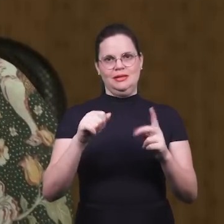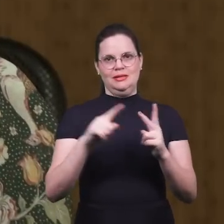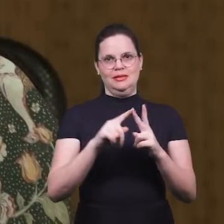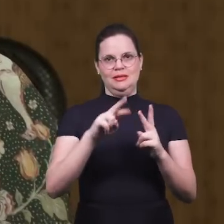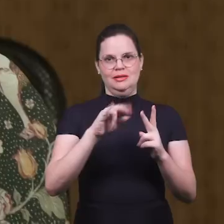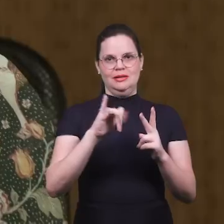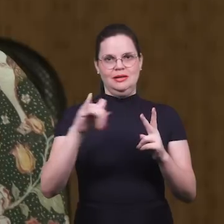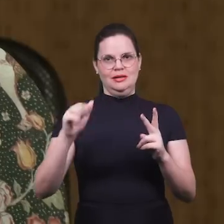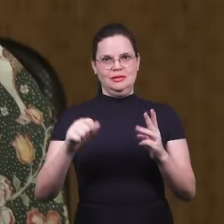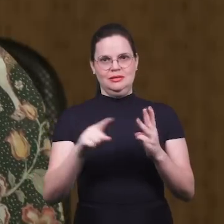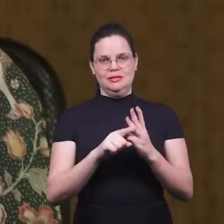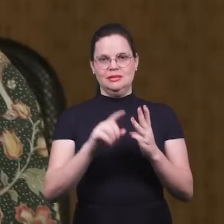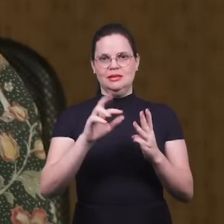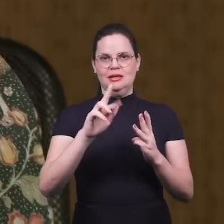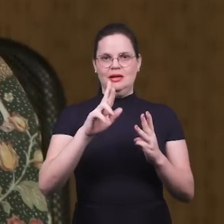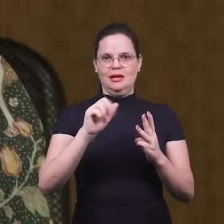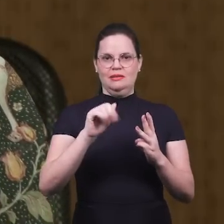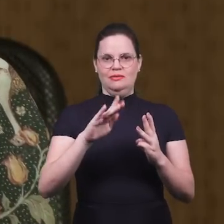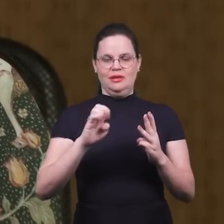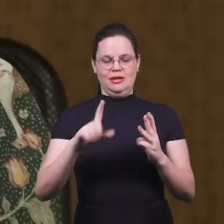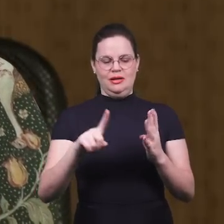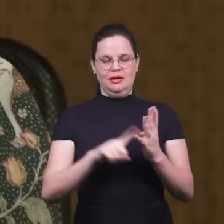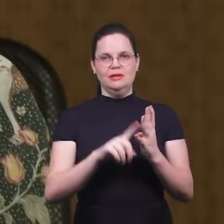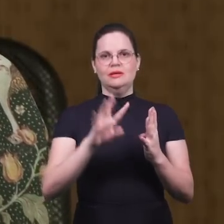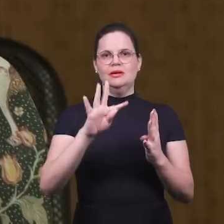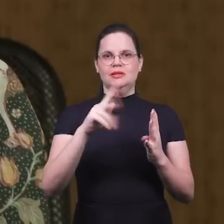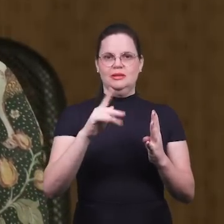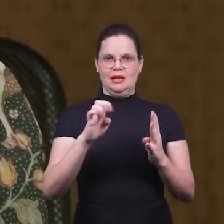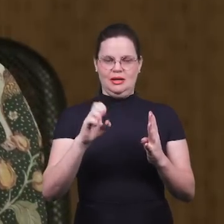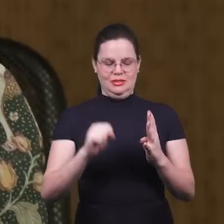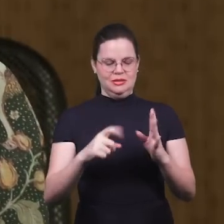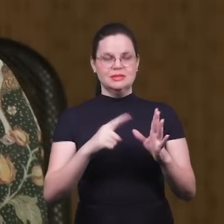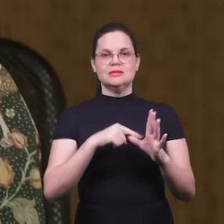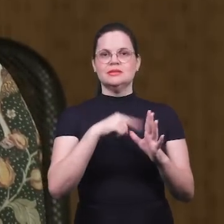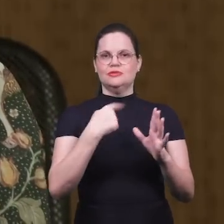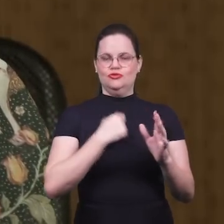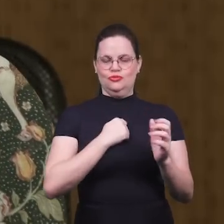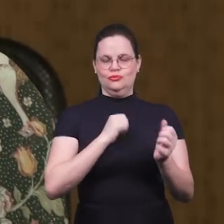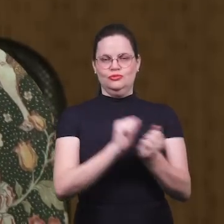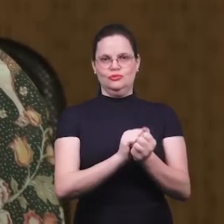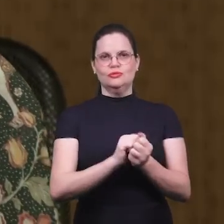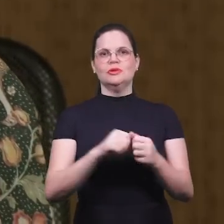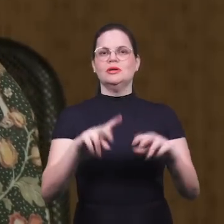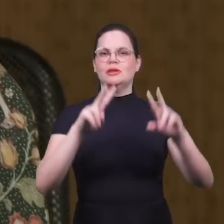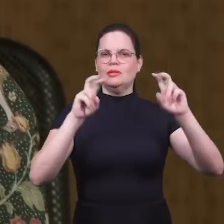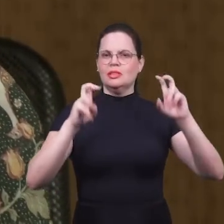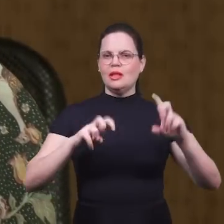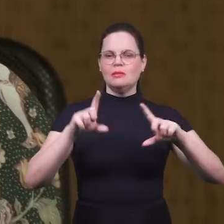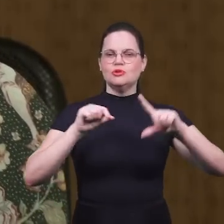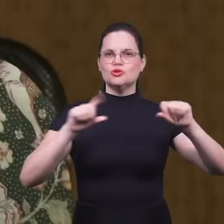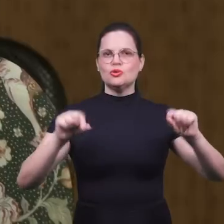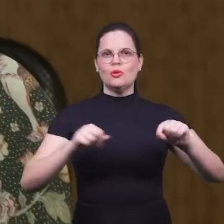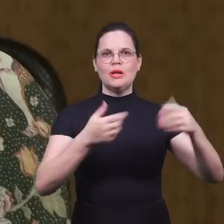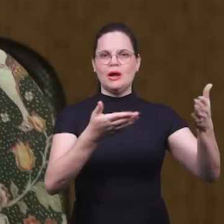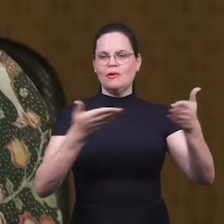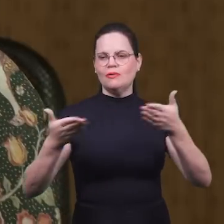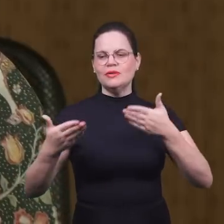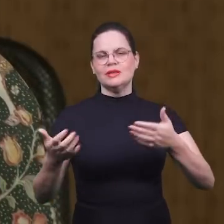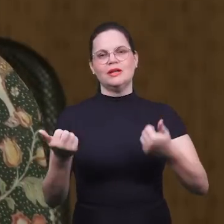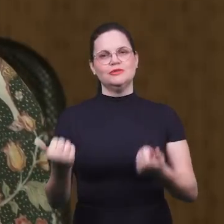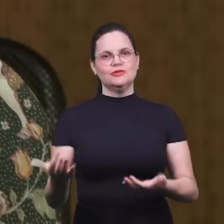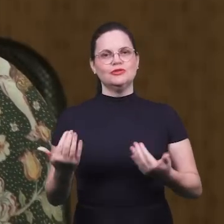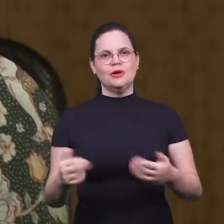Raíssa, Rafael e Thailisson, que preparam aí com tanto carinho junto comigo os temas, a escolha, convidar